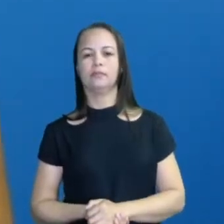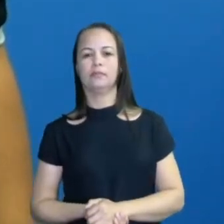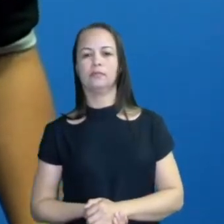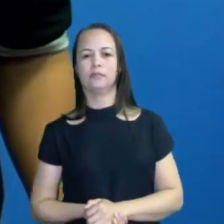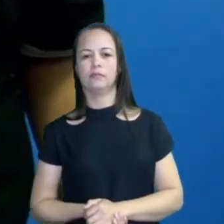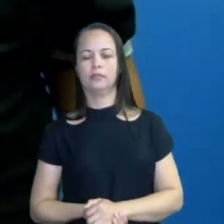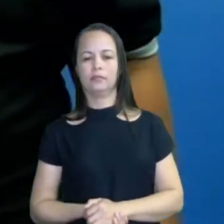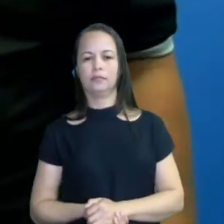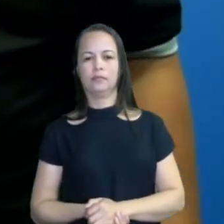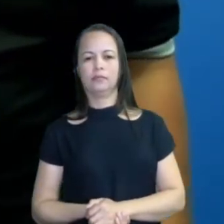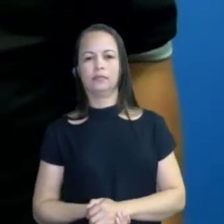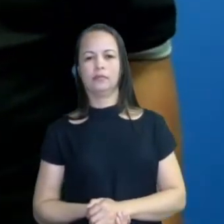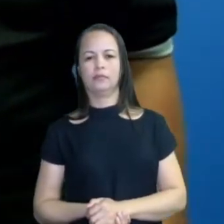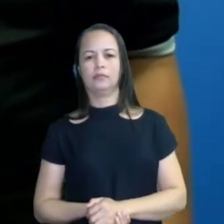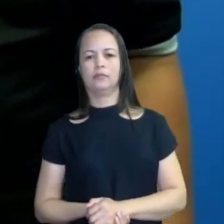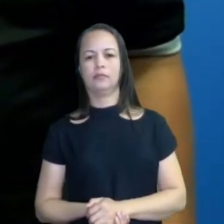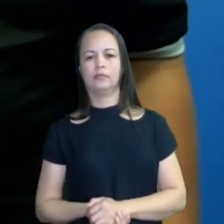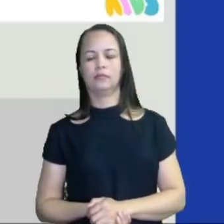gente.